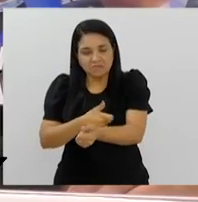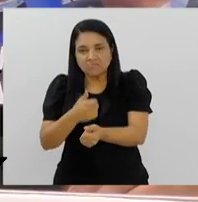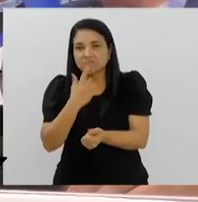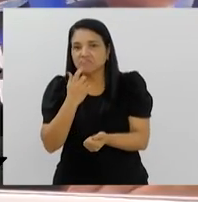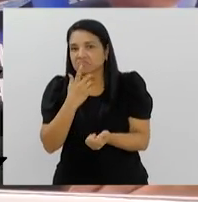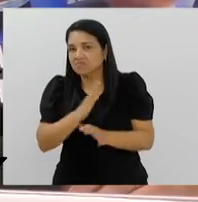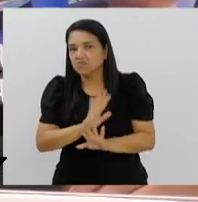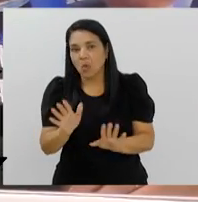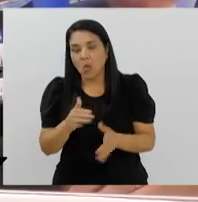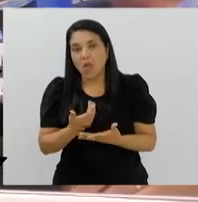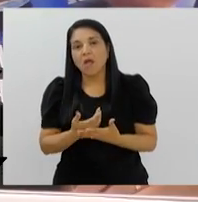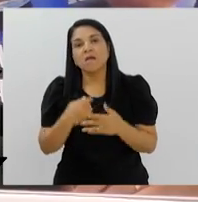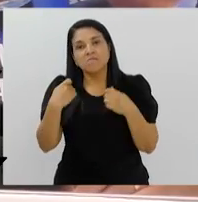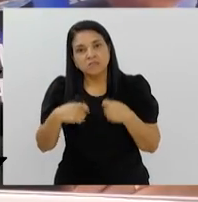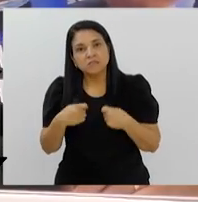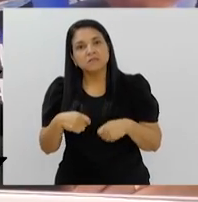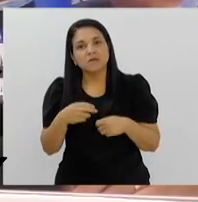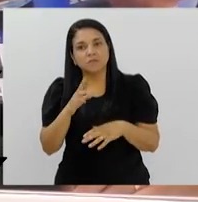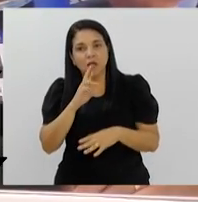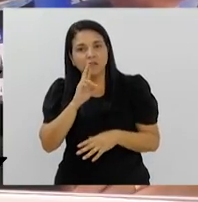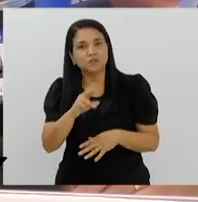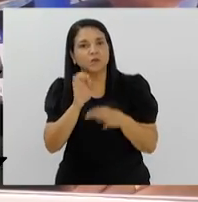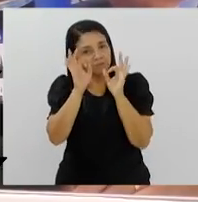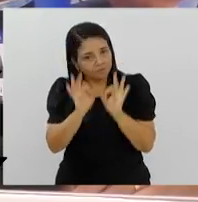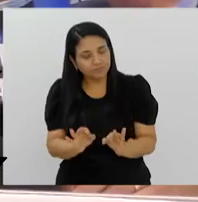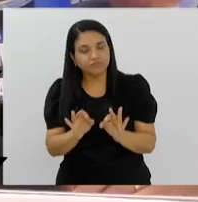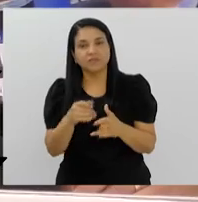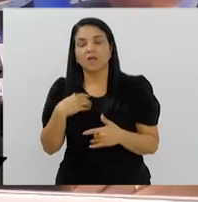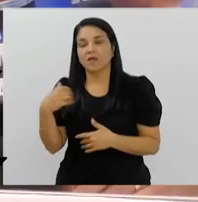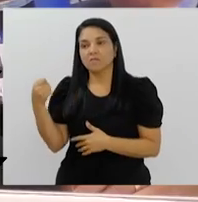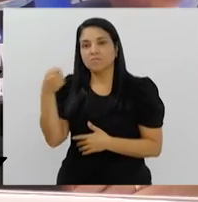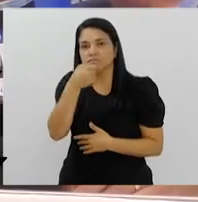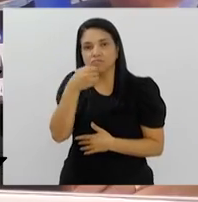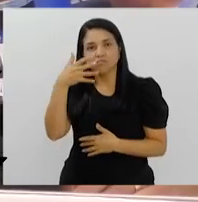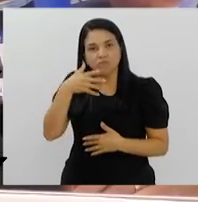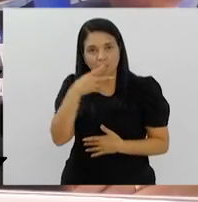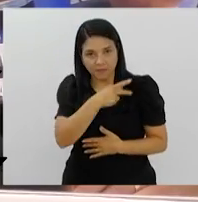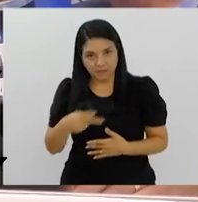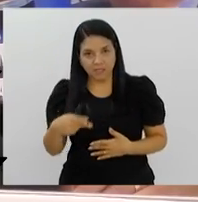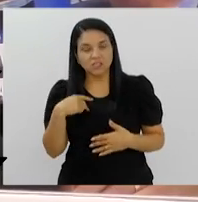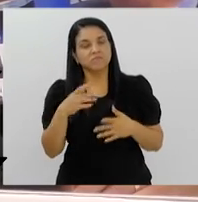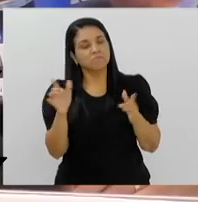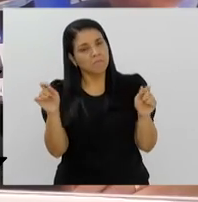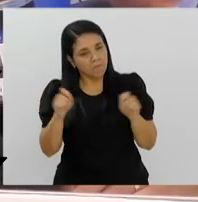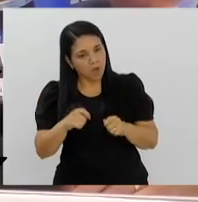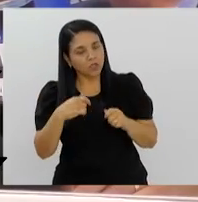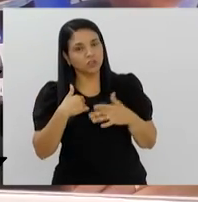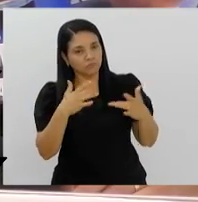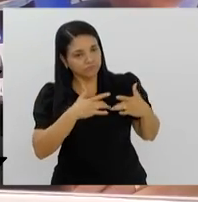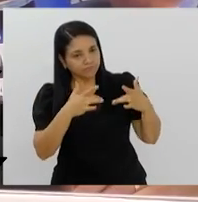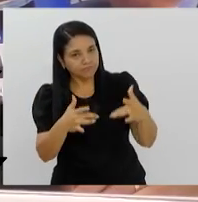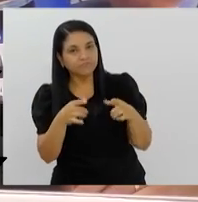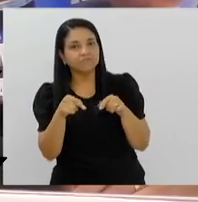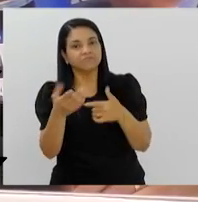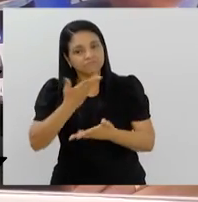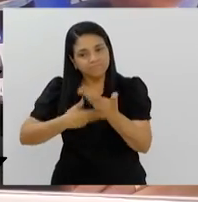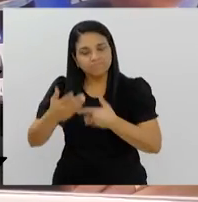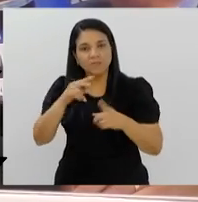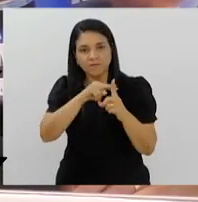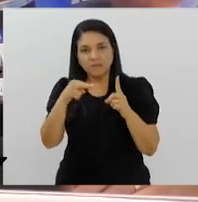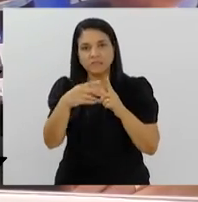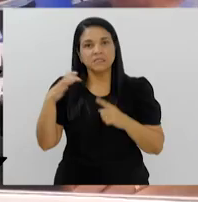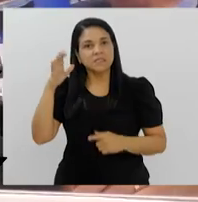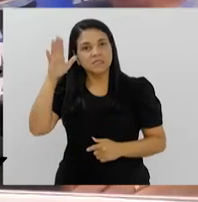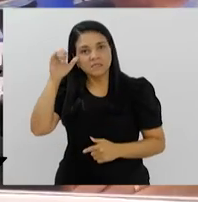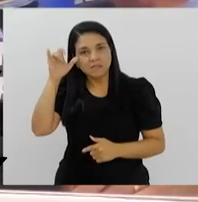então a gente tem que fechar essa conta então eu devolvo a palavra ao presidente Muito obrigado eh podem contar comigo com as minhas redes sociais para contar com essa visibilidade também pra gente